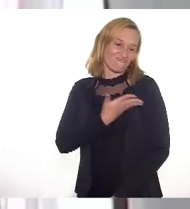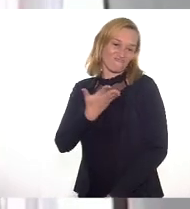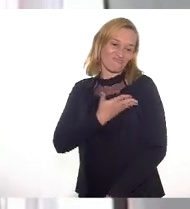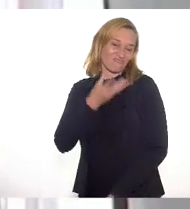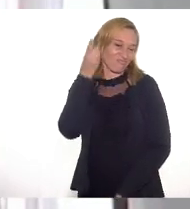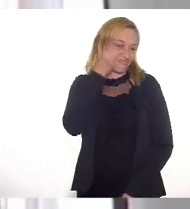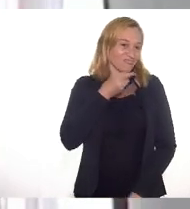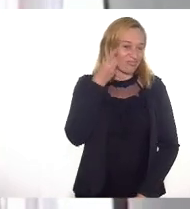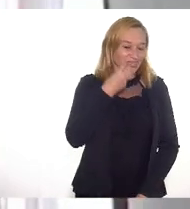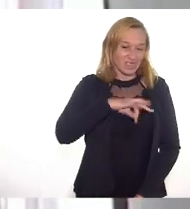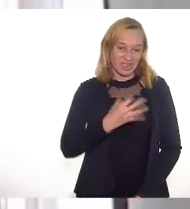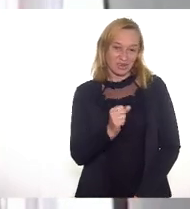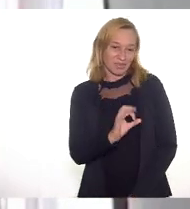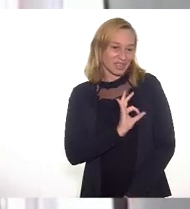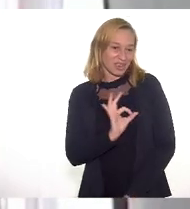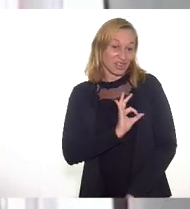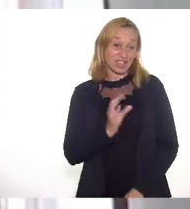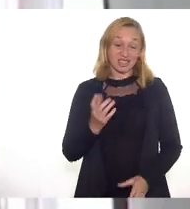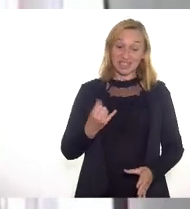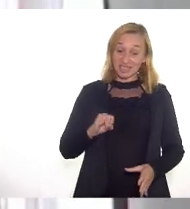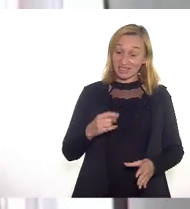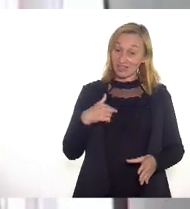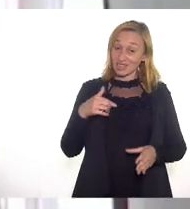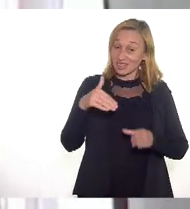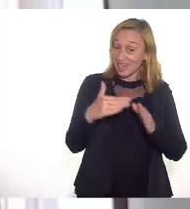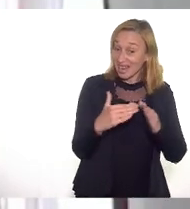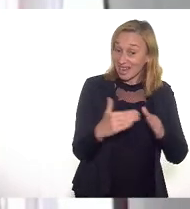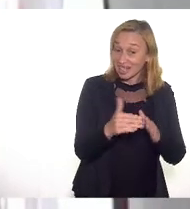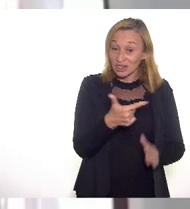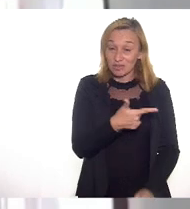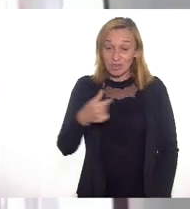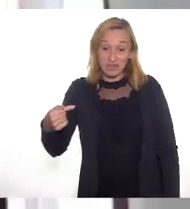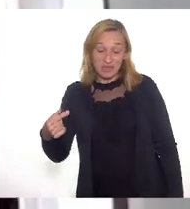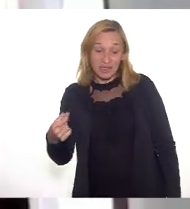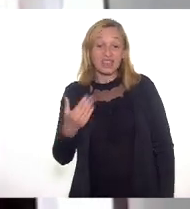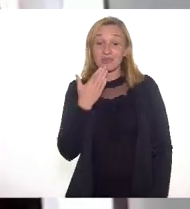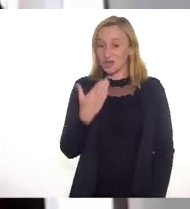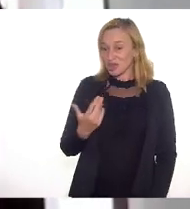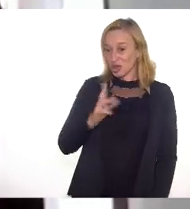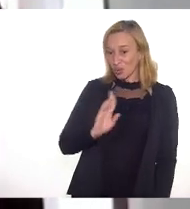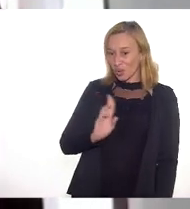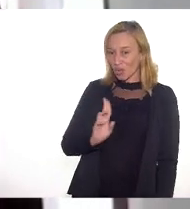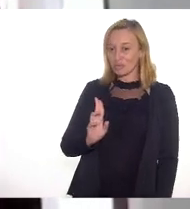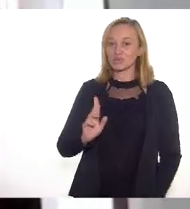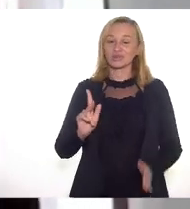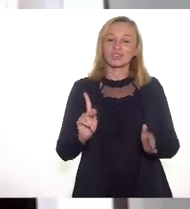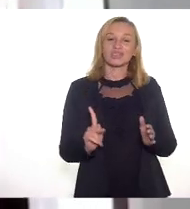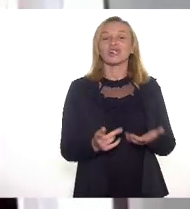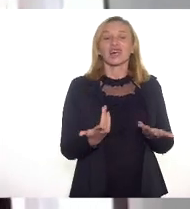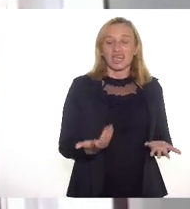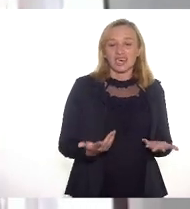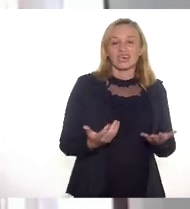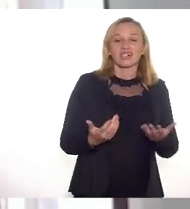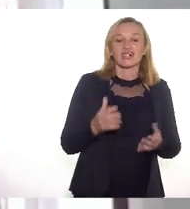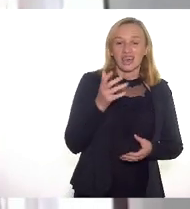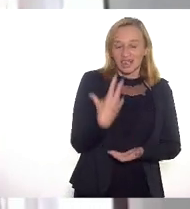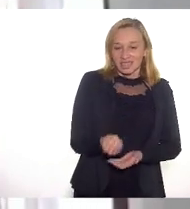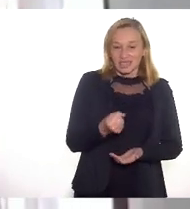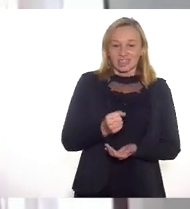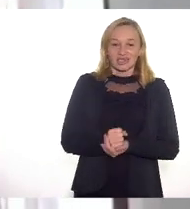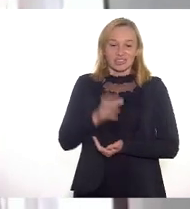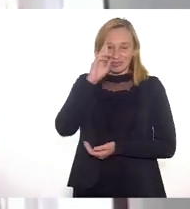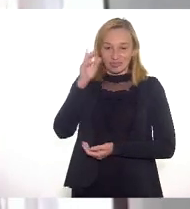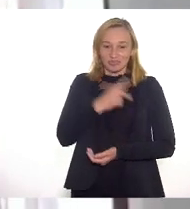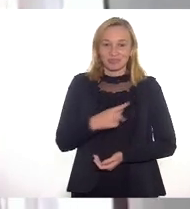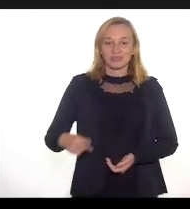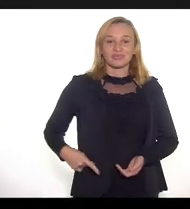deputada Marta Rocha. Se eu estivesse na casa em 2020, eu ia pedir até coautoria desse projeto. Então, meu parecer é favorável,